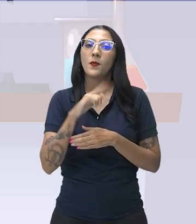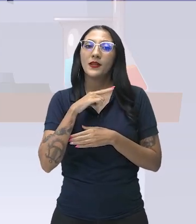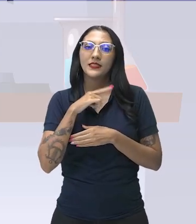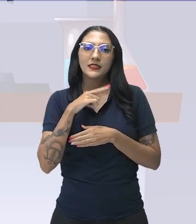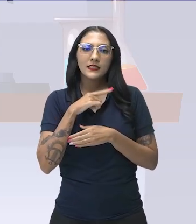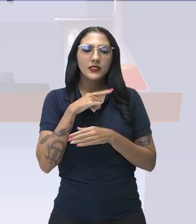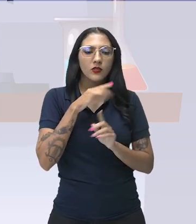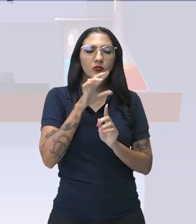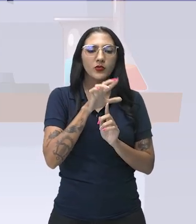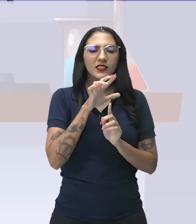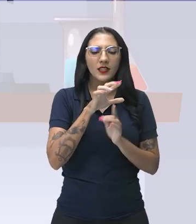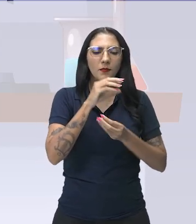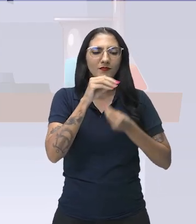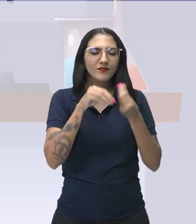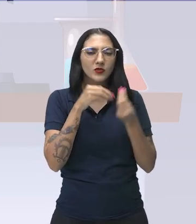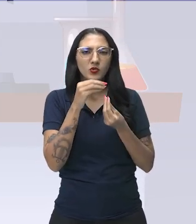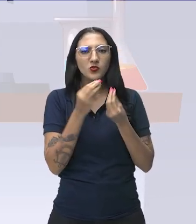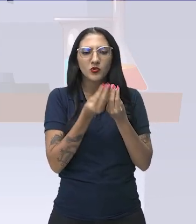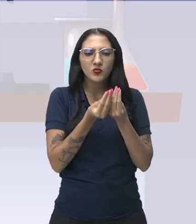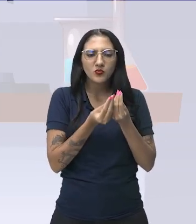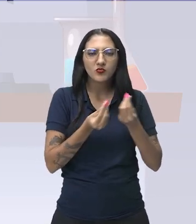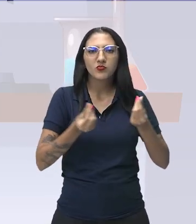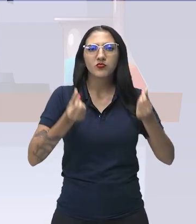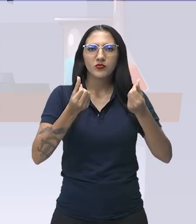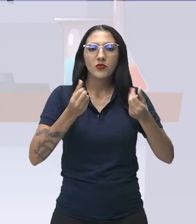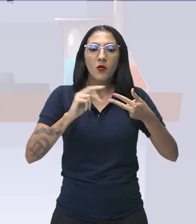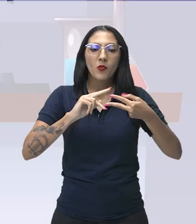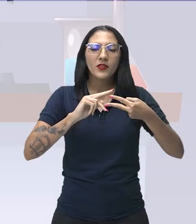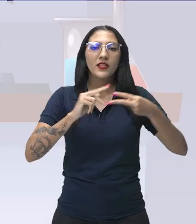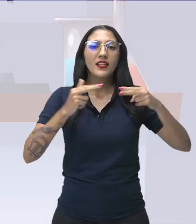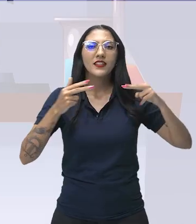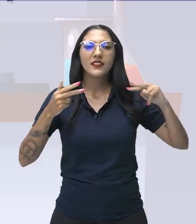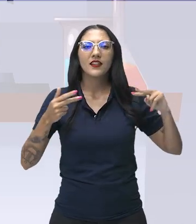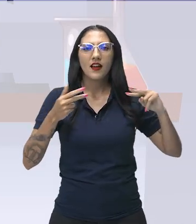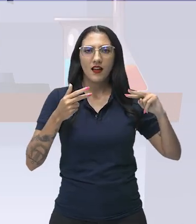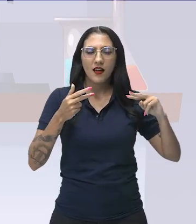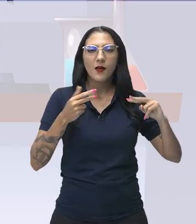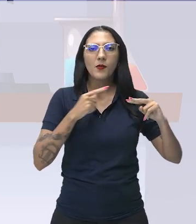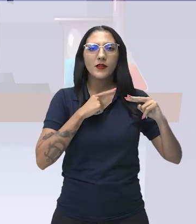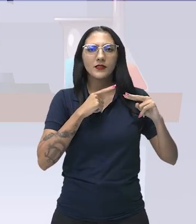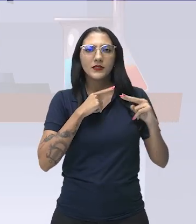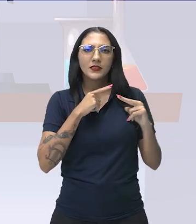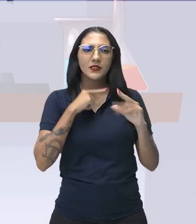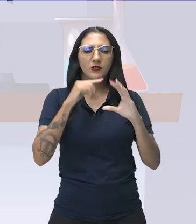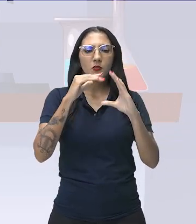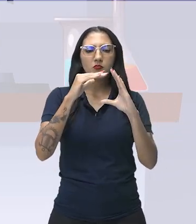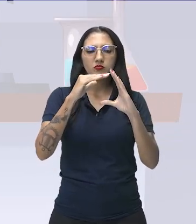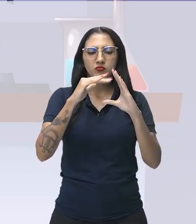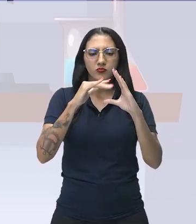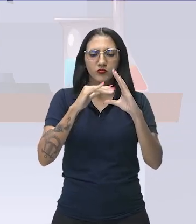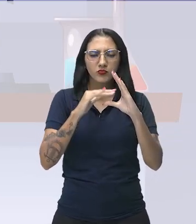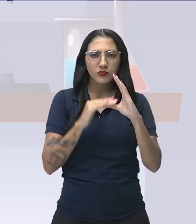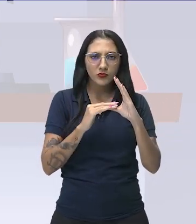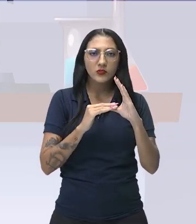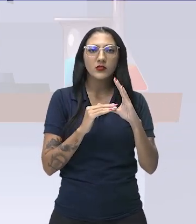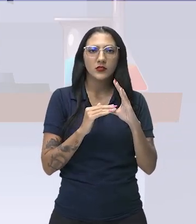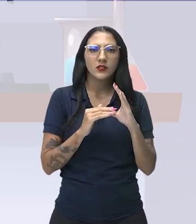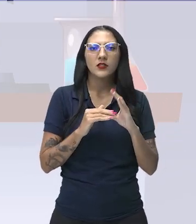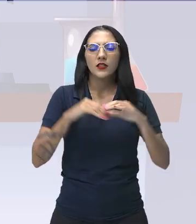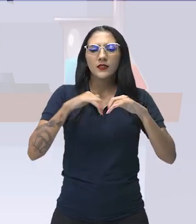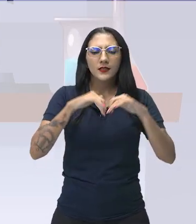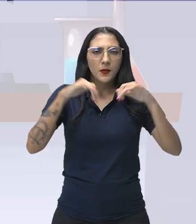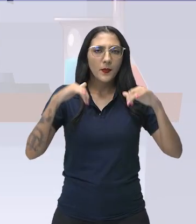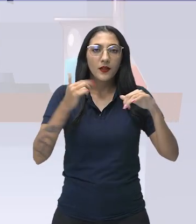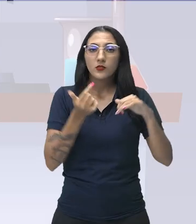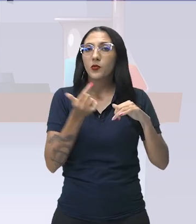precipitar o DNA, ou seja, para fazer com que ele fique ali ao fundo, precipitado, que ele se libere de outras substâncias,